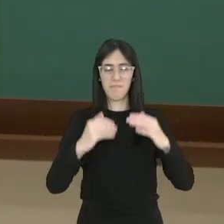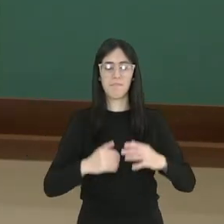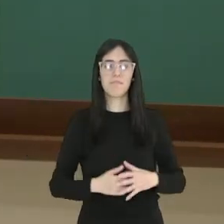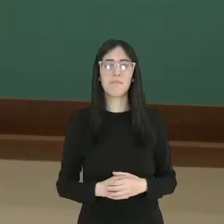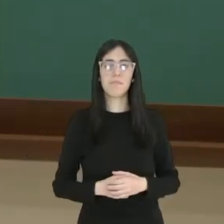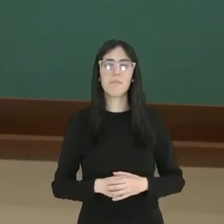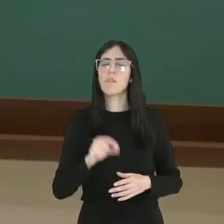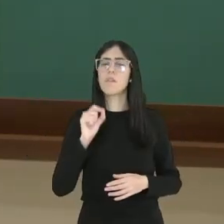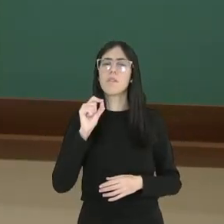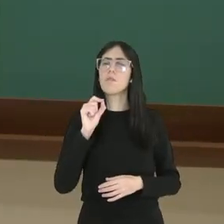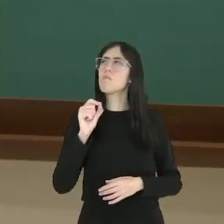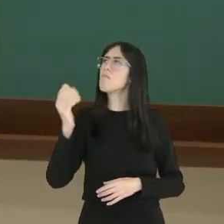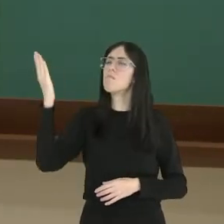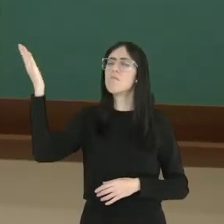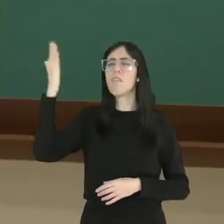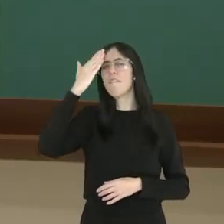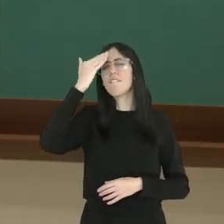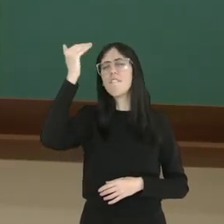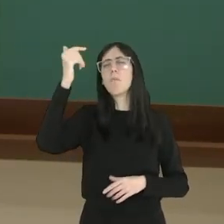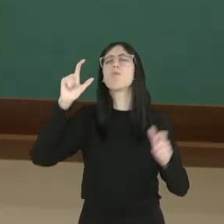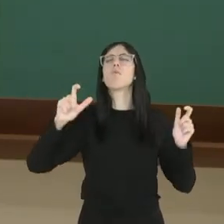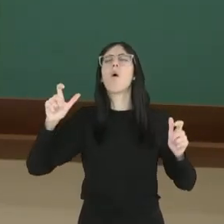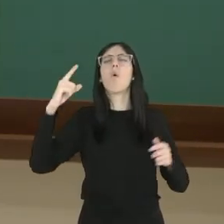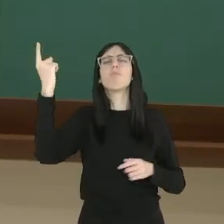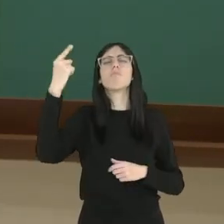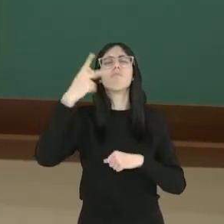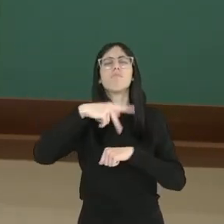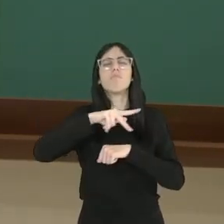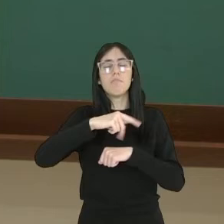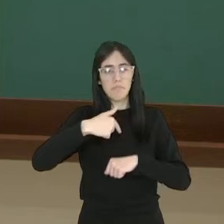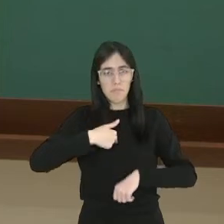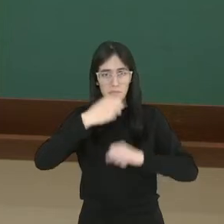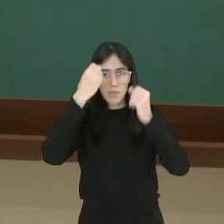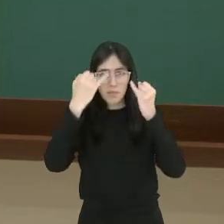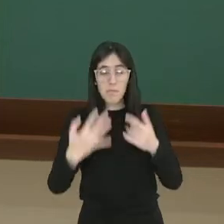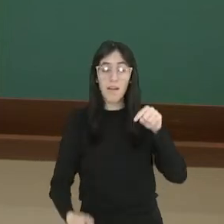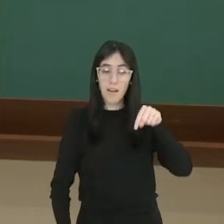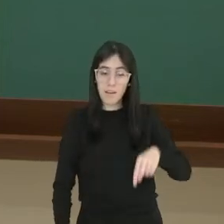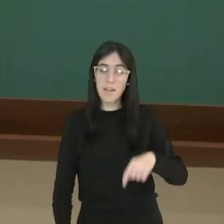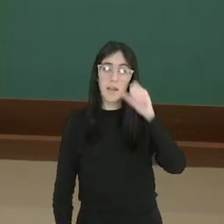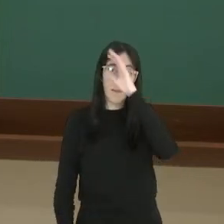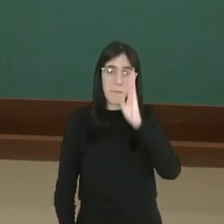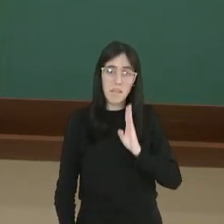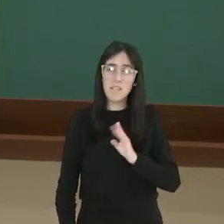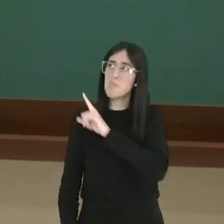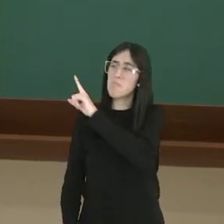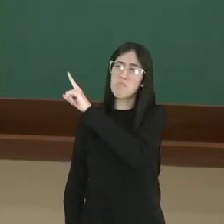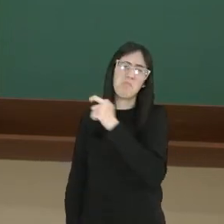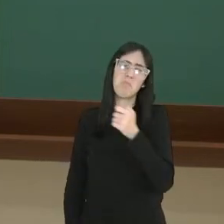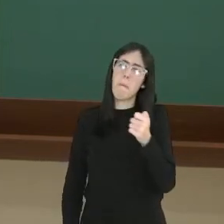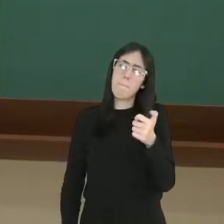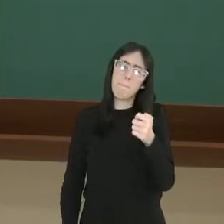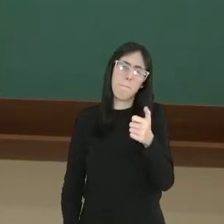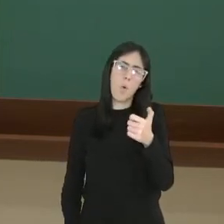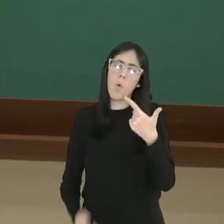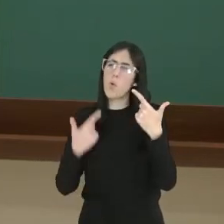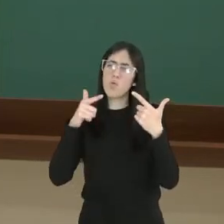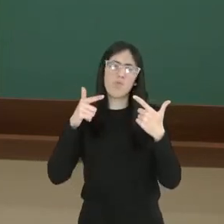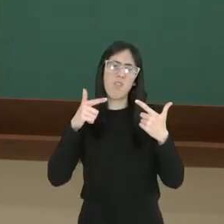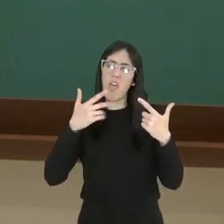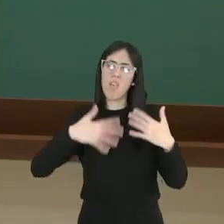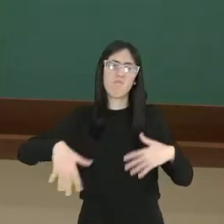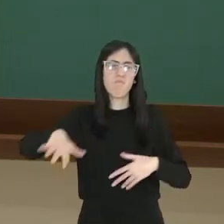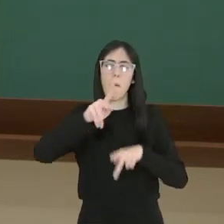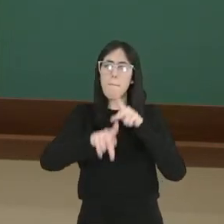Aonde que o beisebol é popular? Então eu já falei para vocês, eu expliquei que aqui no Brasil o beisebol ele não é muito popular, mas